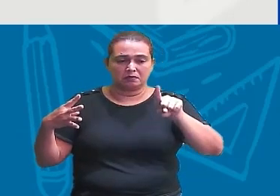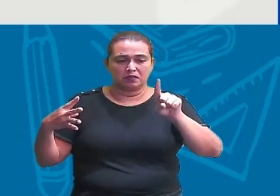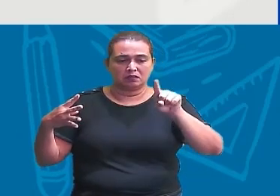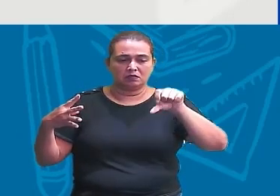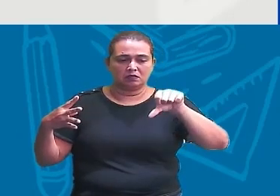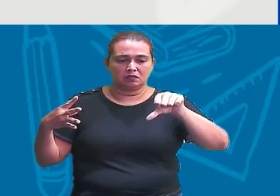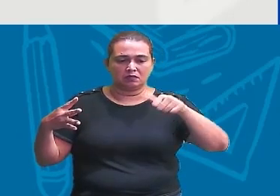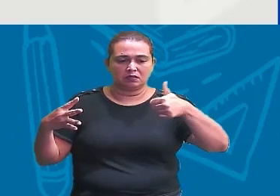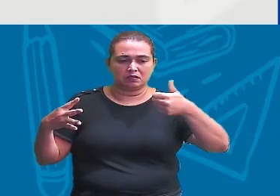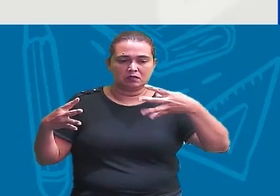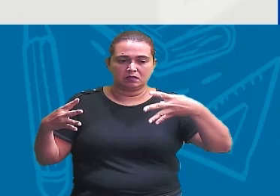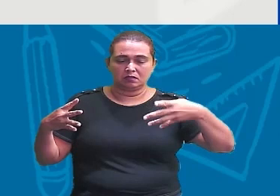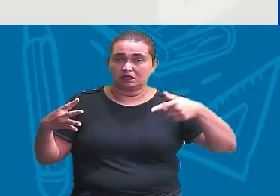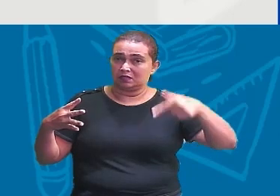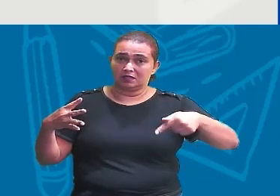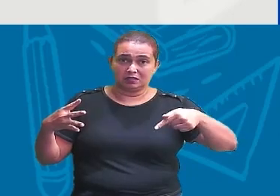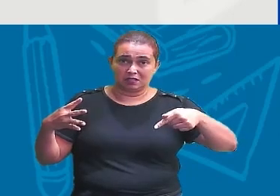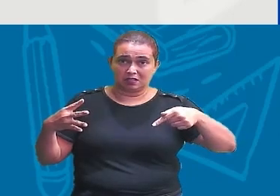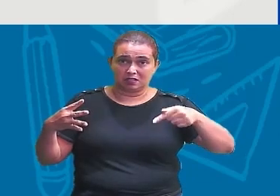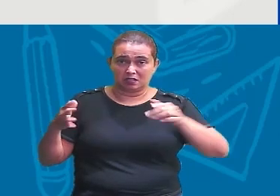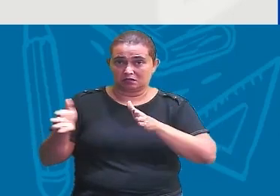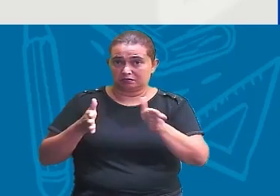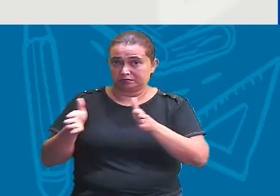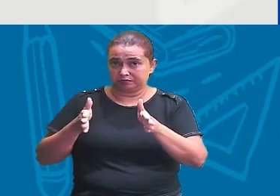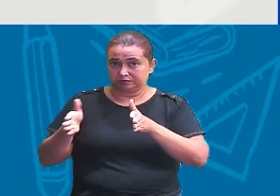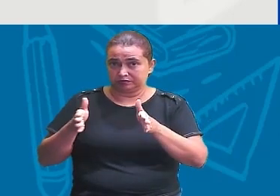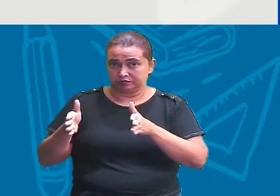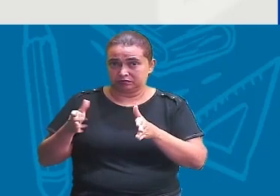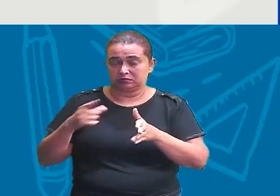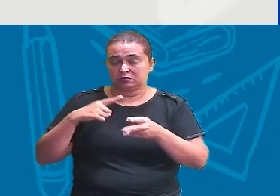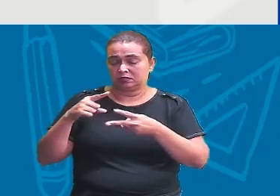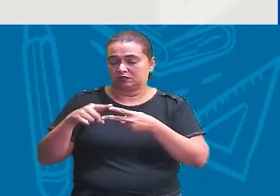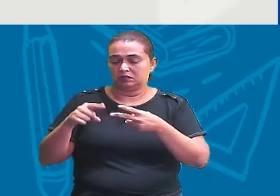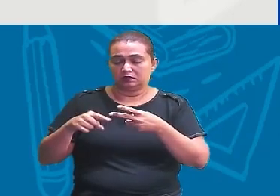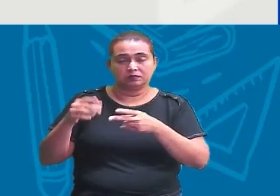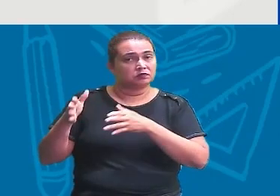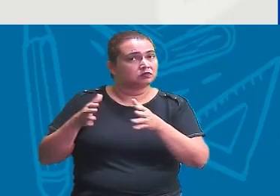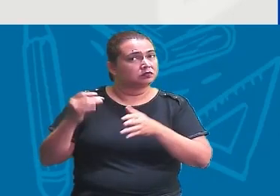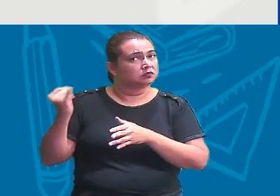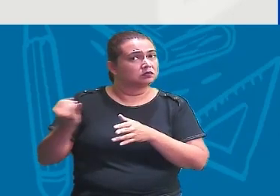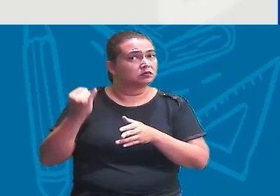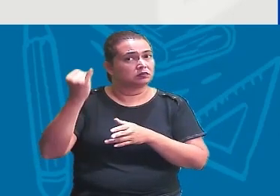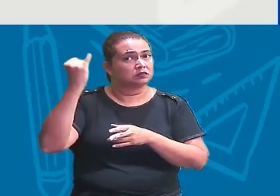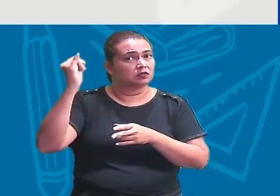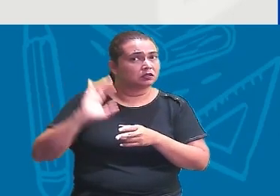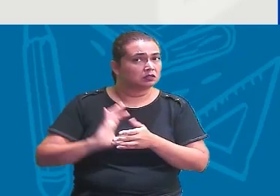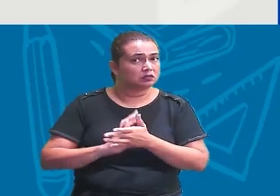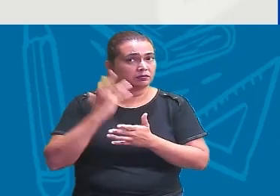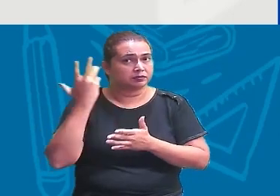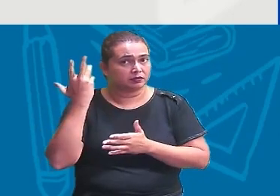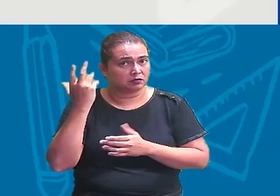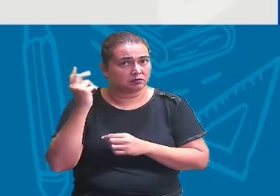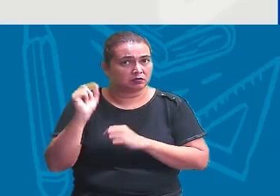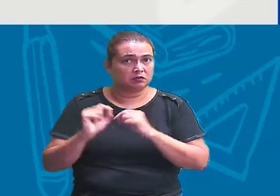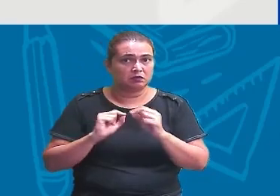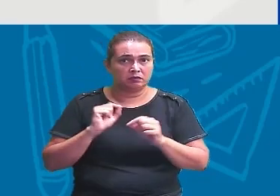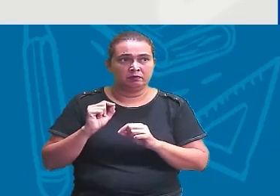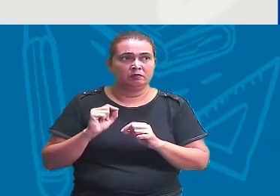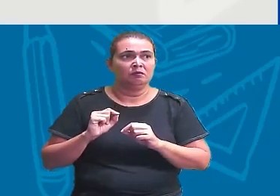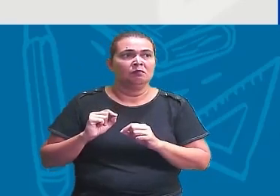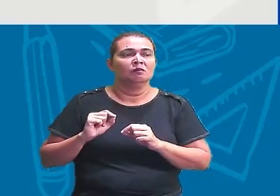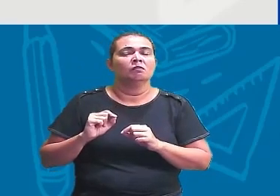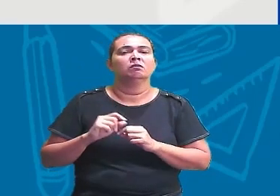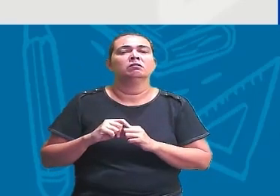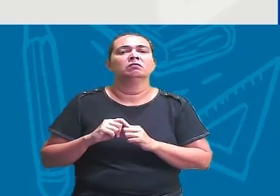1917. Em 1917, nós vamos ter 2 fatos importantes que vão ajudar o movimento a chegar ao